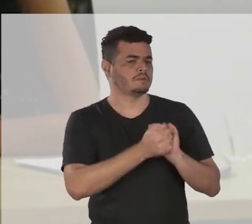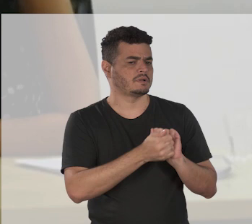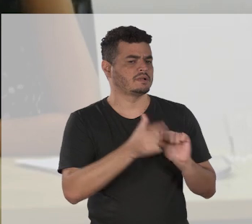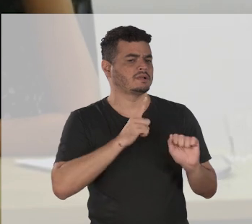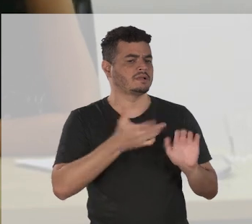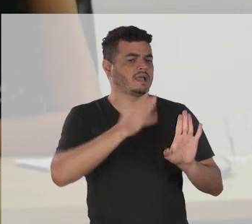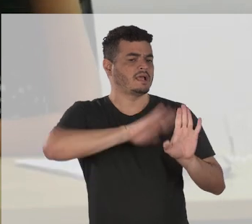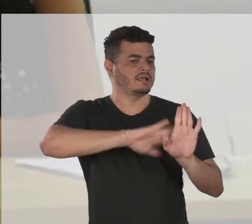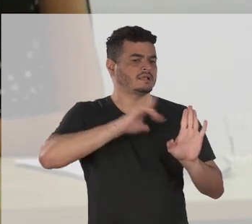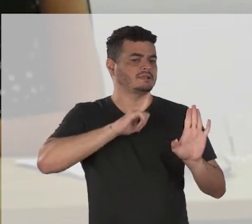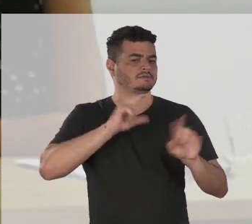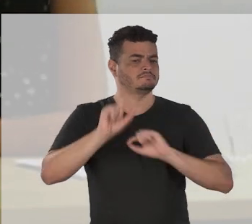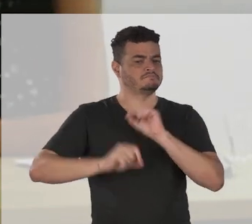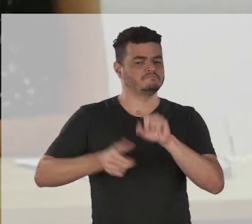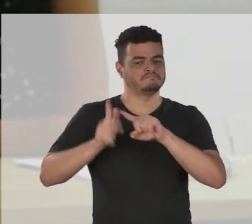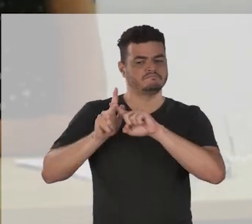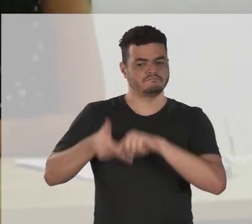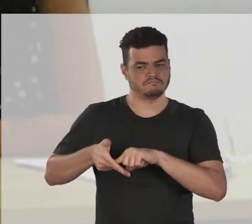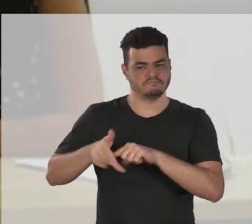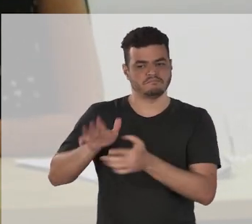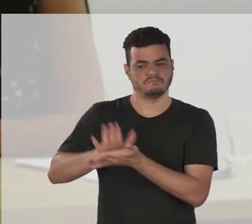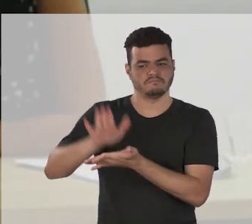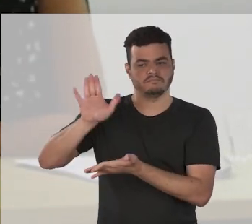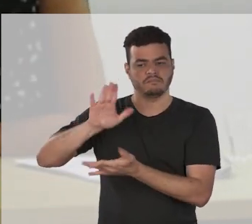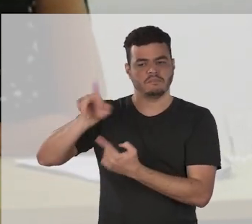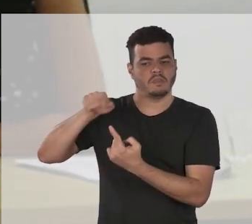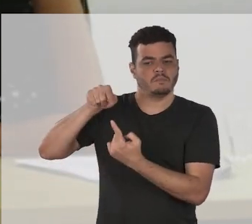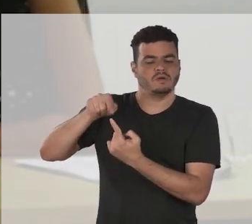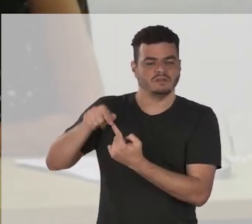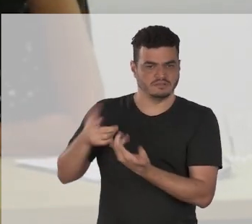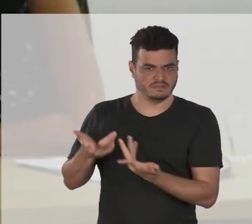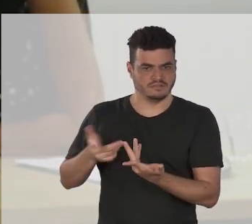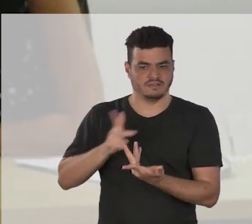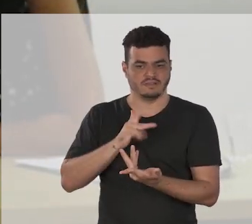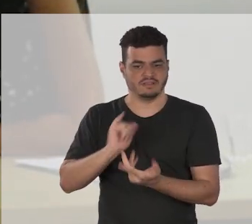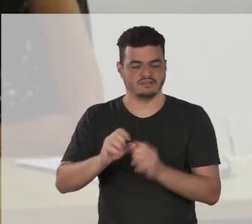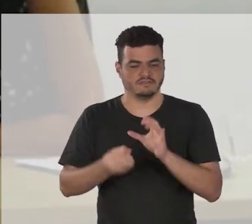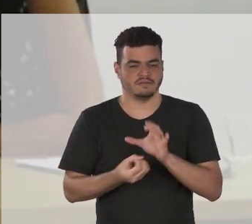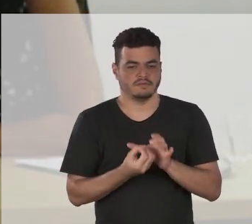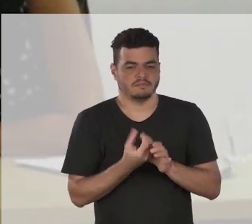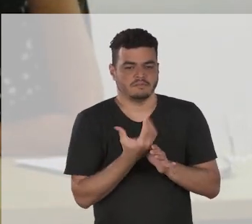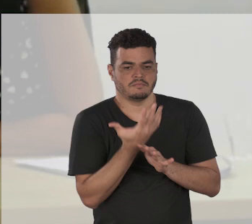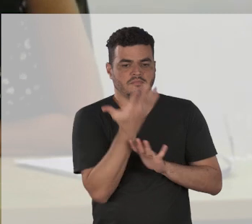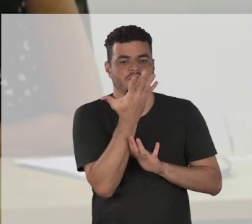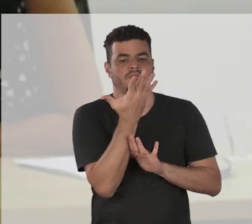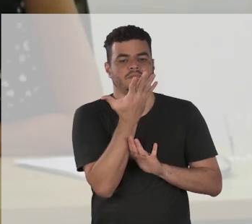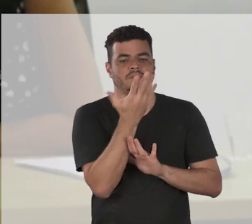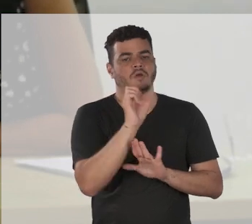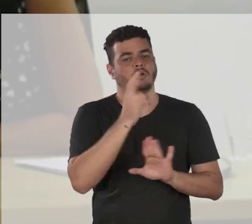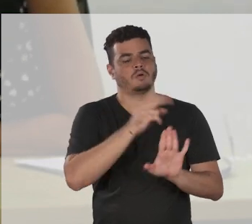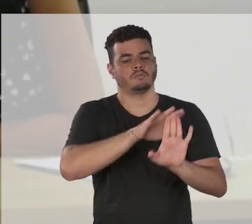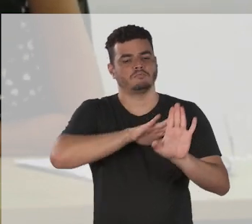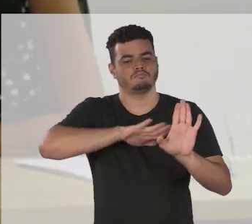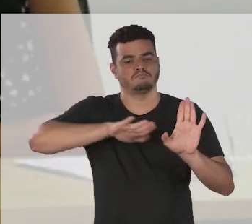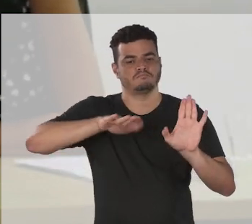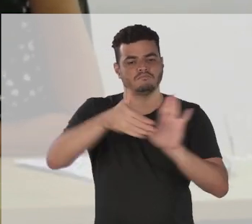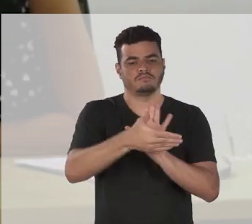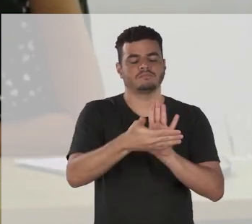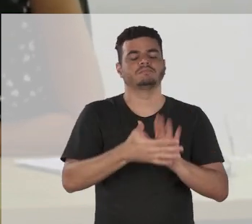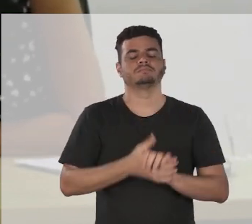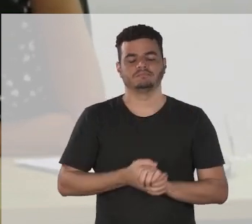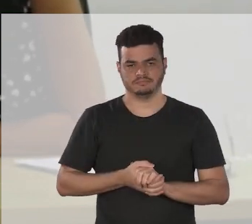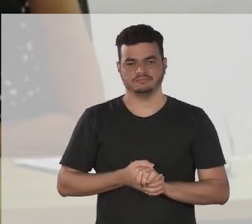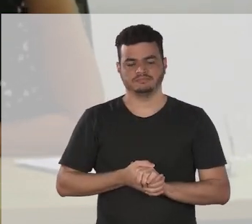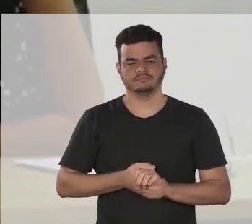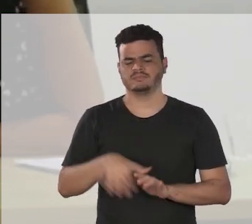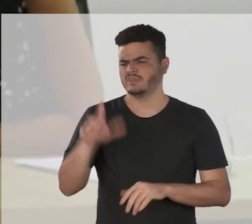aparato textual e aí editorial que vai surgindo. Eu, algumas vezes, com as adaptações, vou